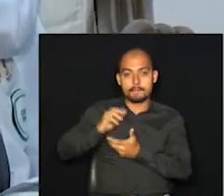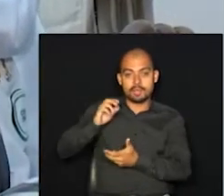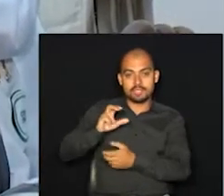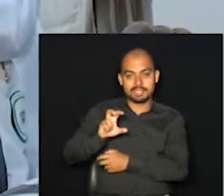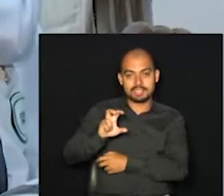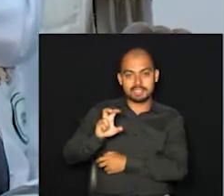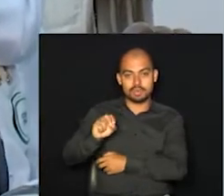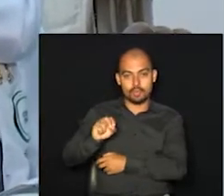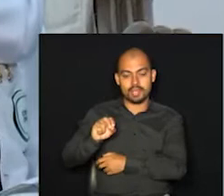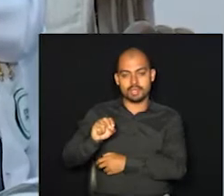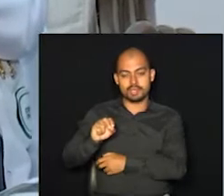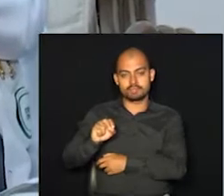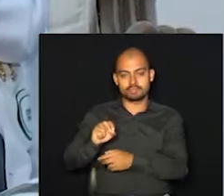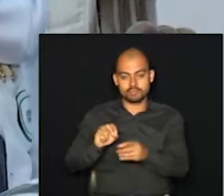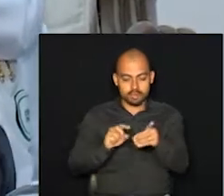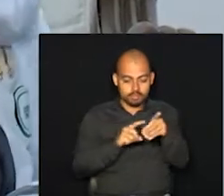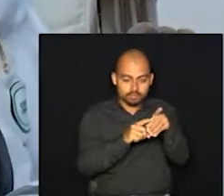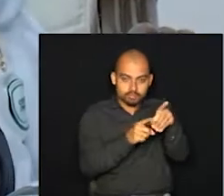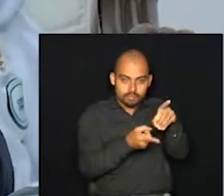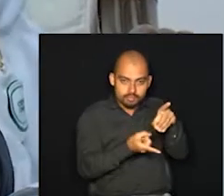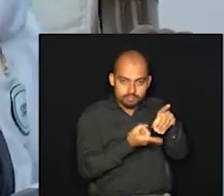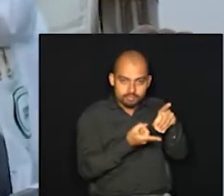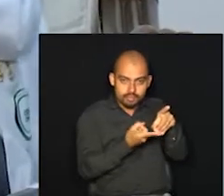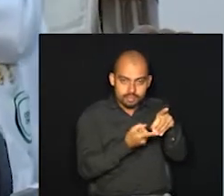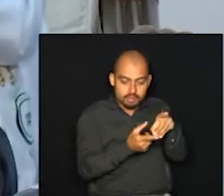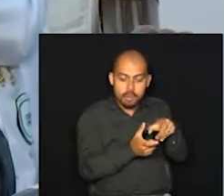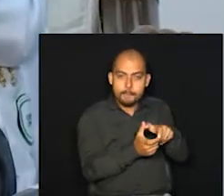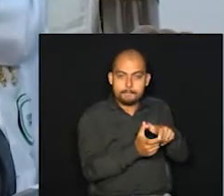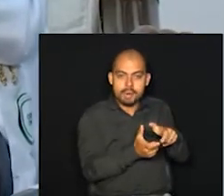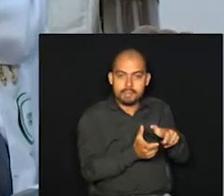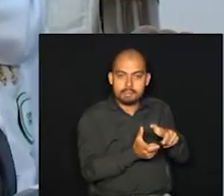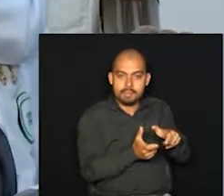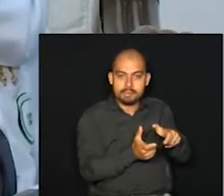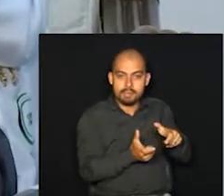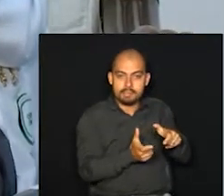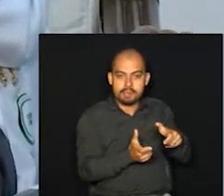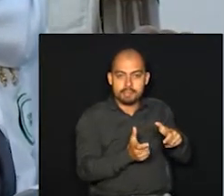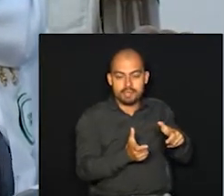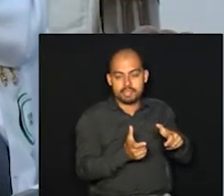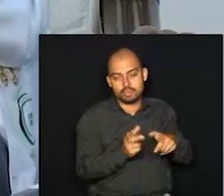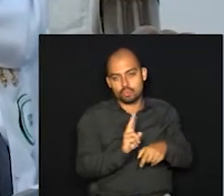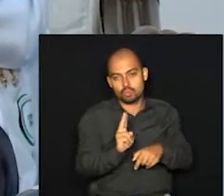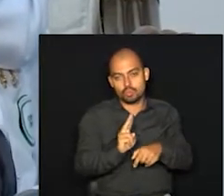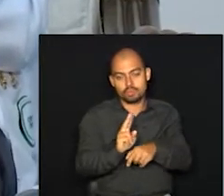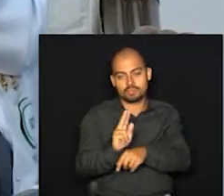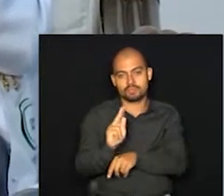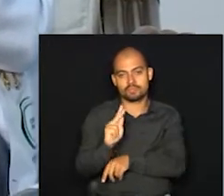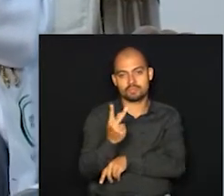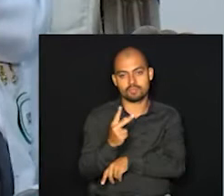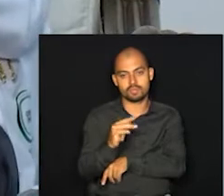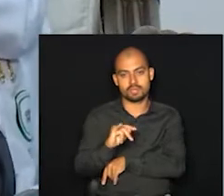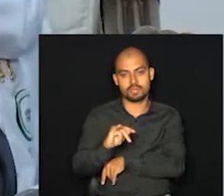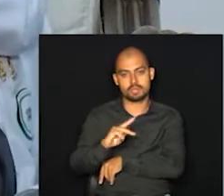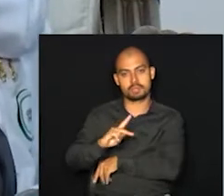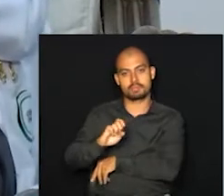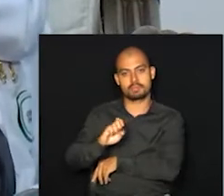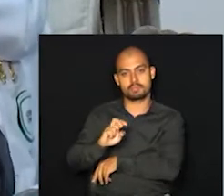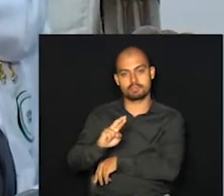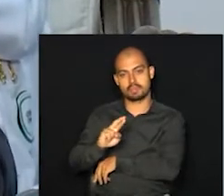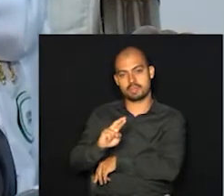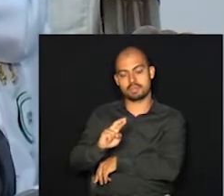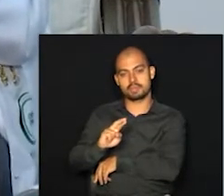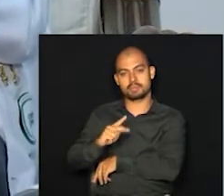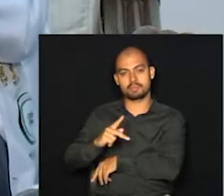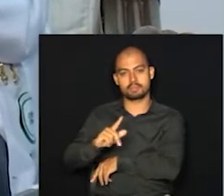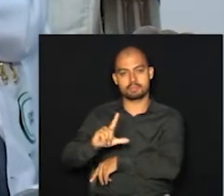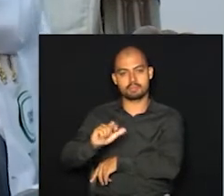um aumento da próstata numa doença chamada hiperplasia benigna da próstata. O